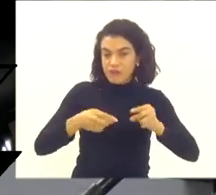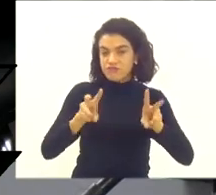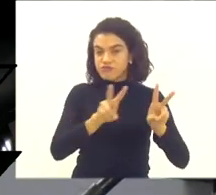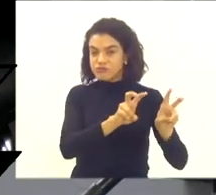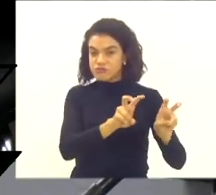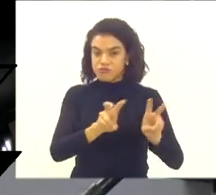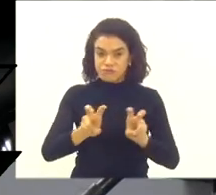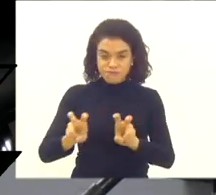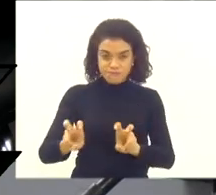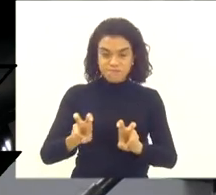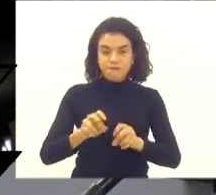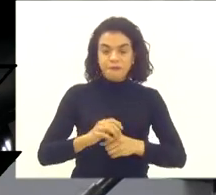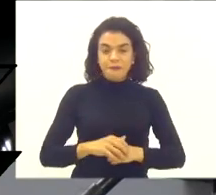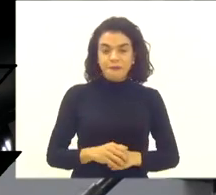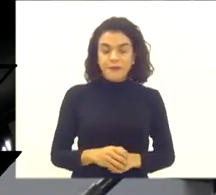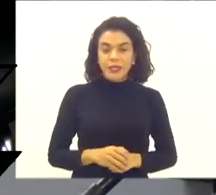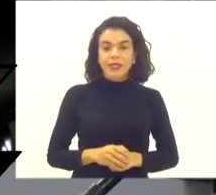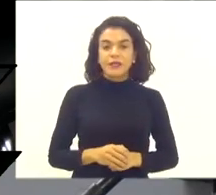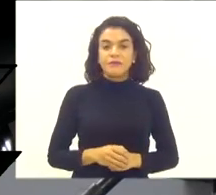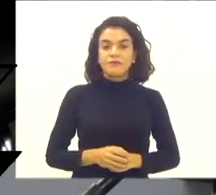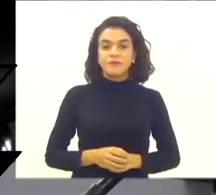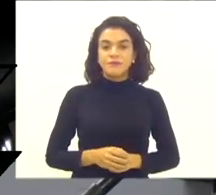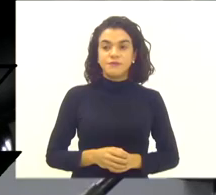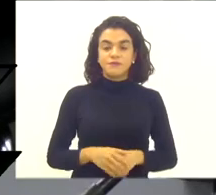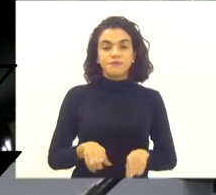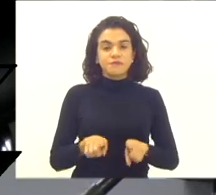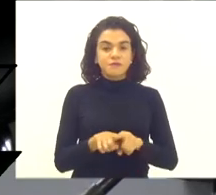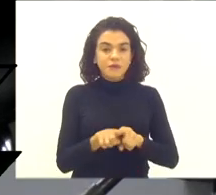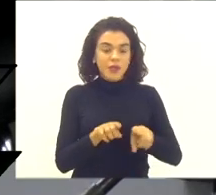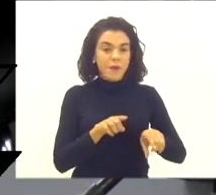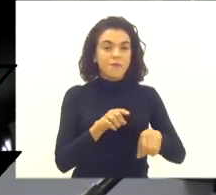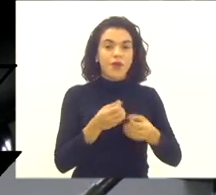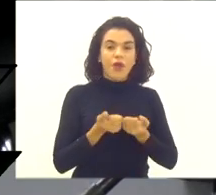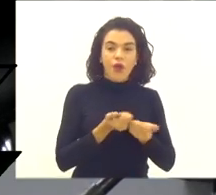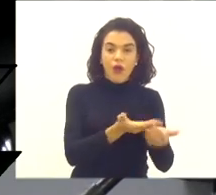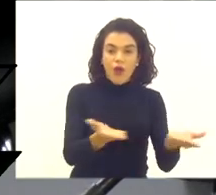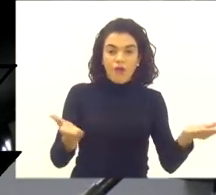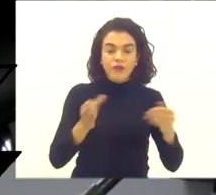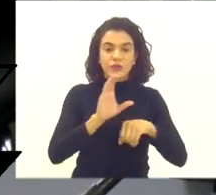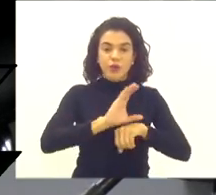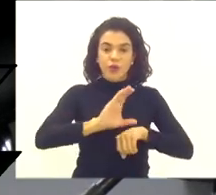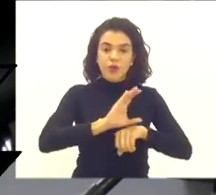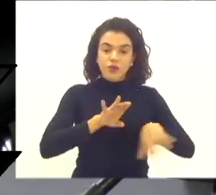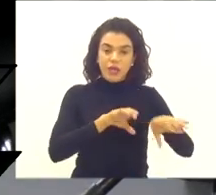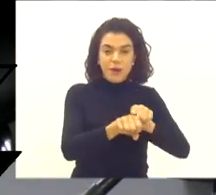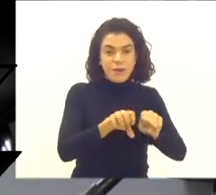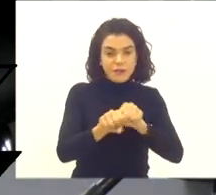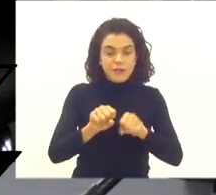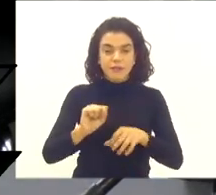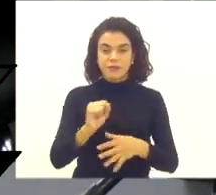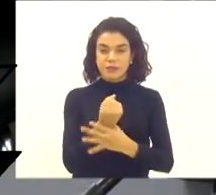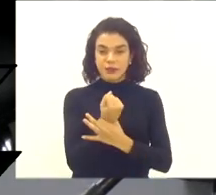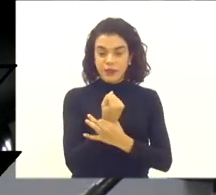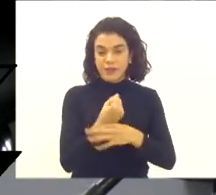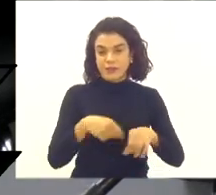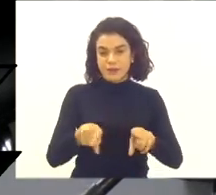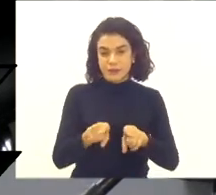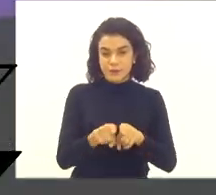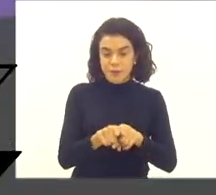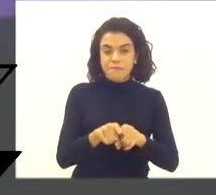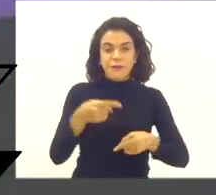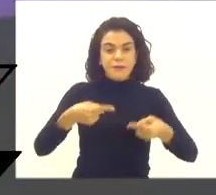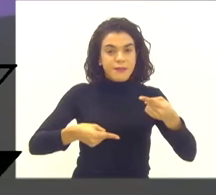esses temas e com capacitação de cuidados digitais também de segurança e